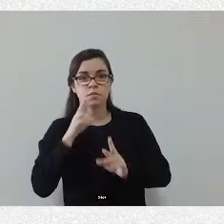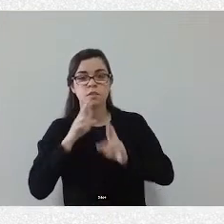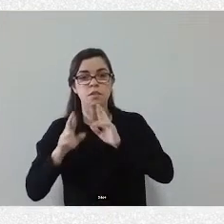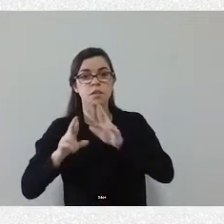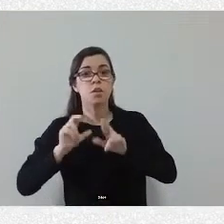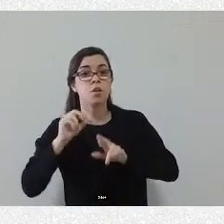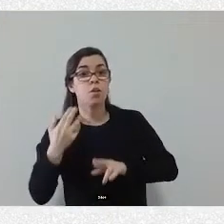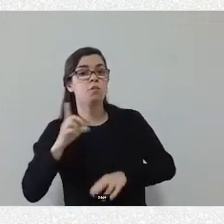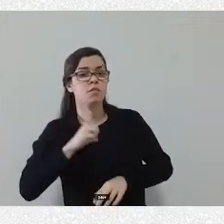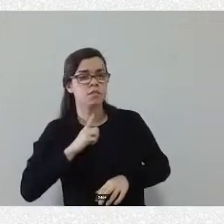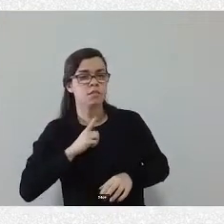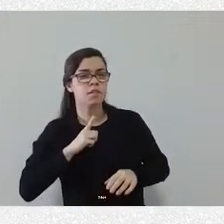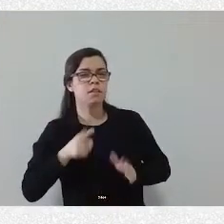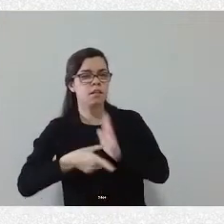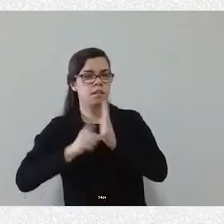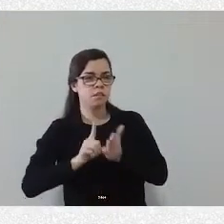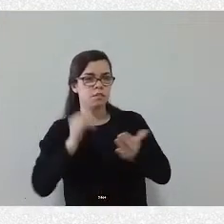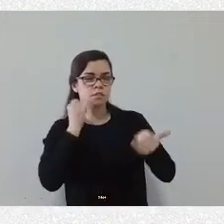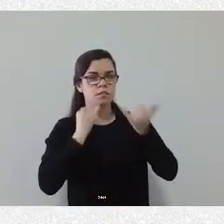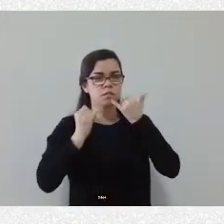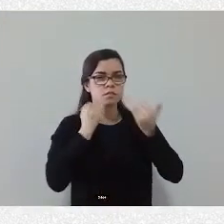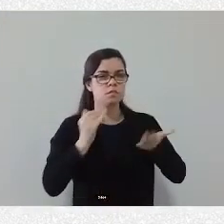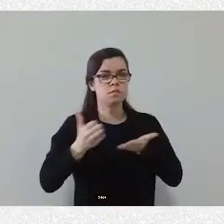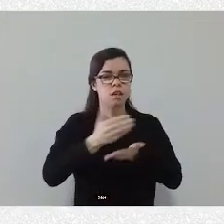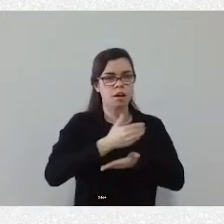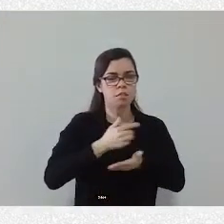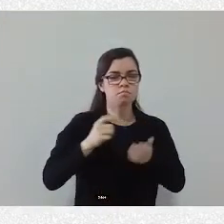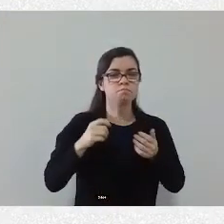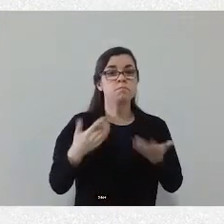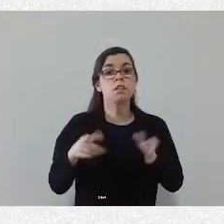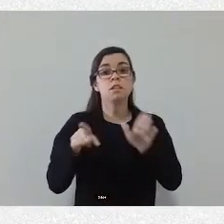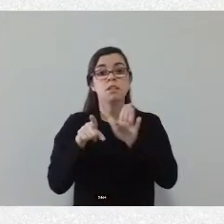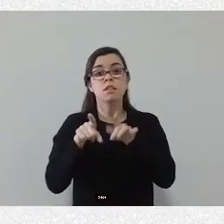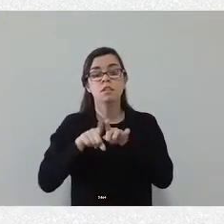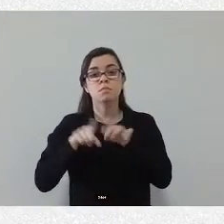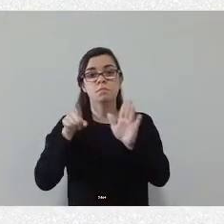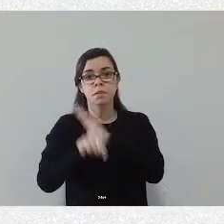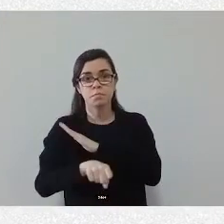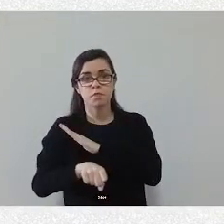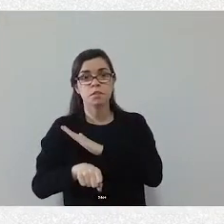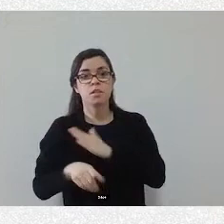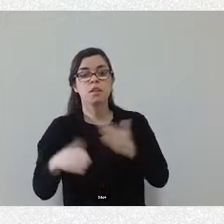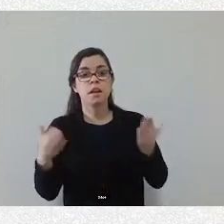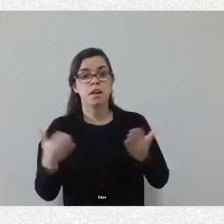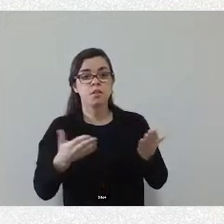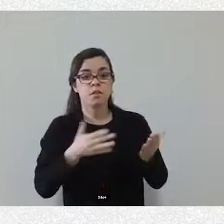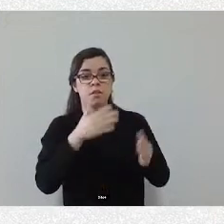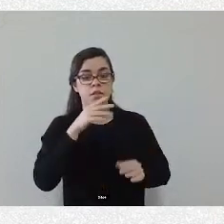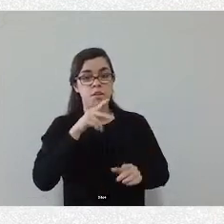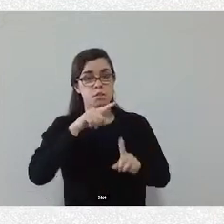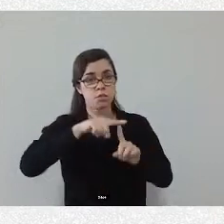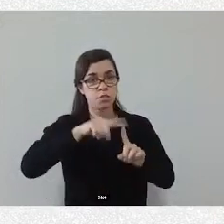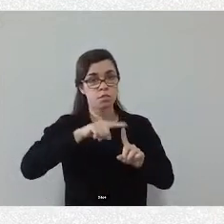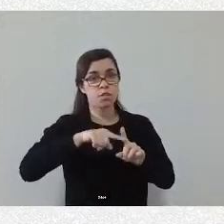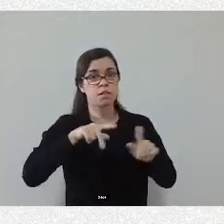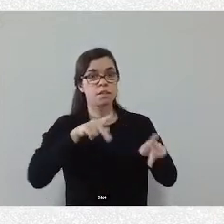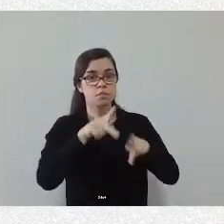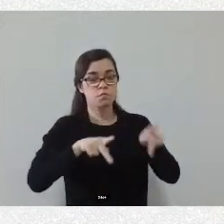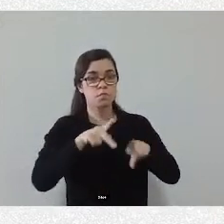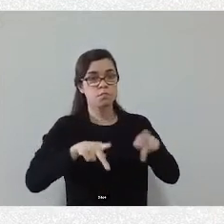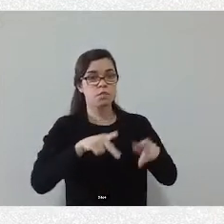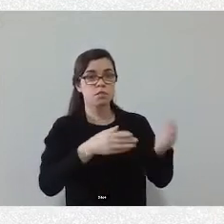Ele também pergunta para a senhora Gabriela como está a vacinação da segunda dose nos adolescentes em Toledo. Tem dados sobre isso?